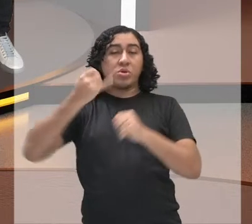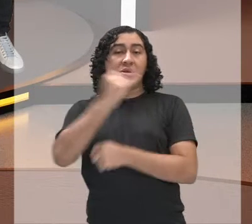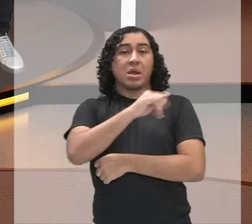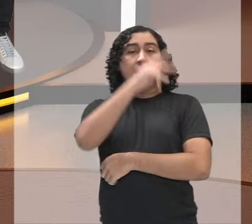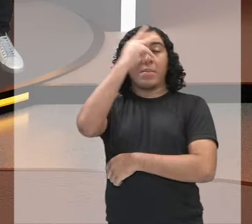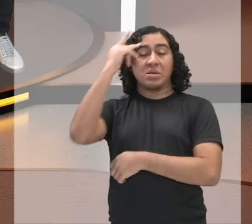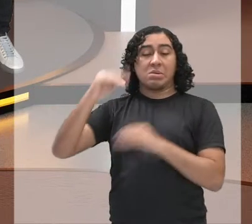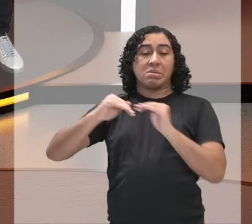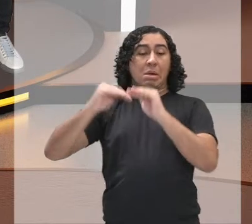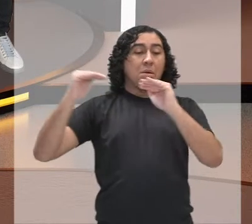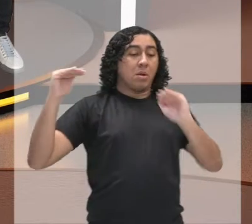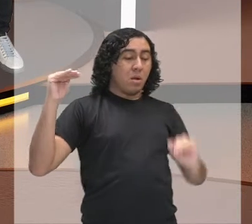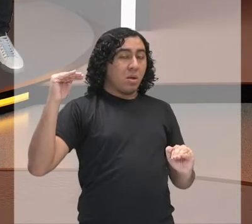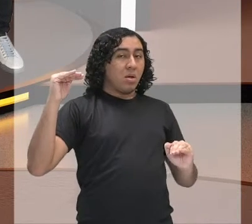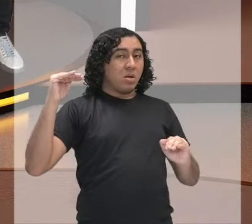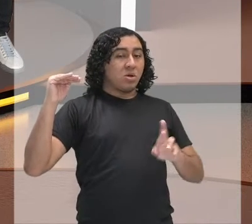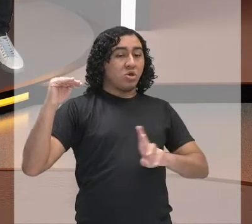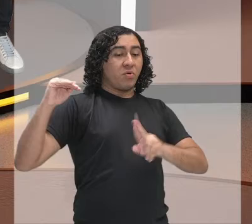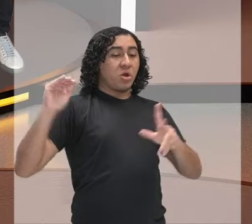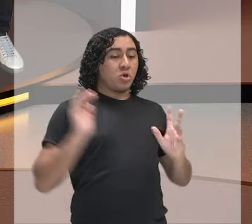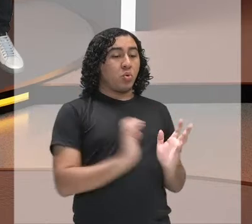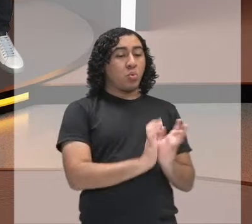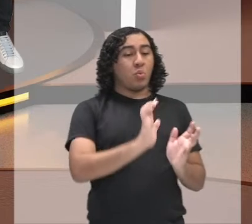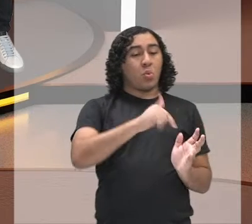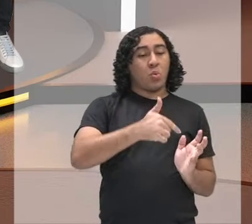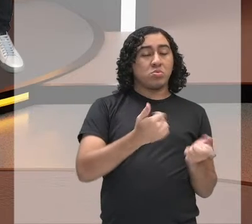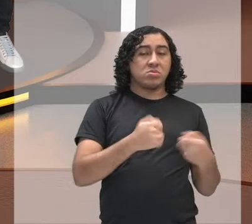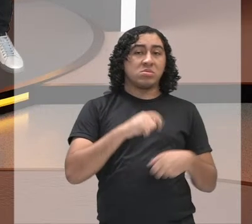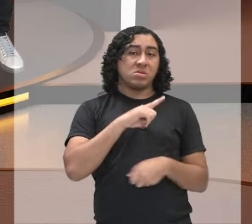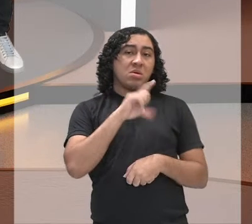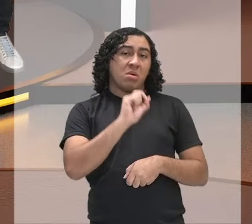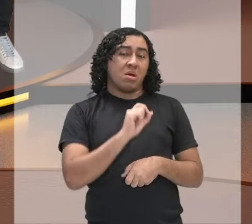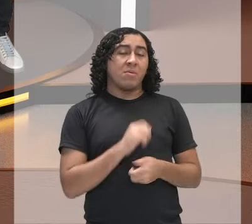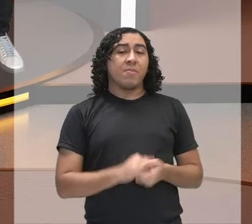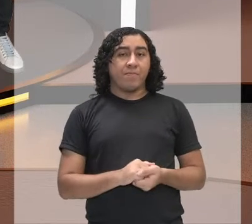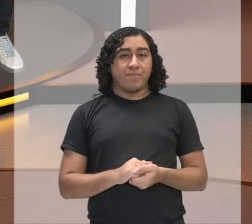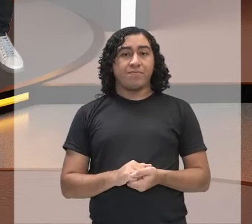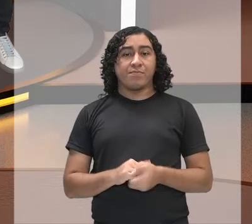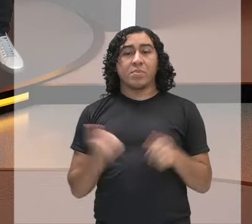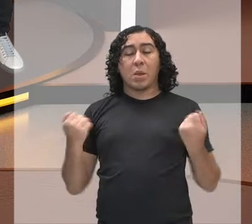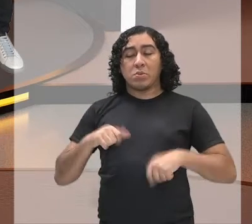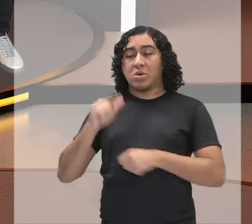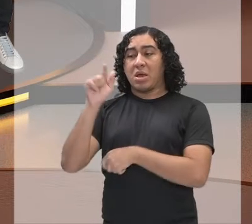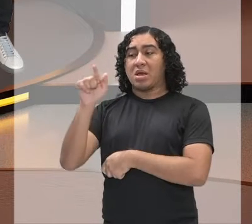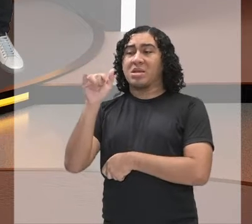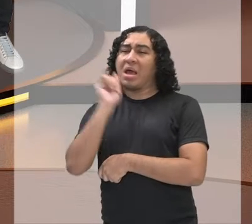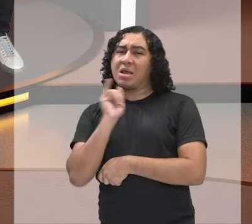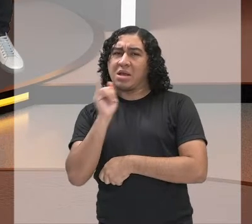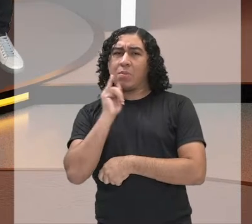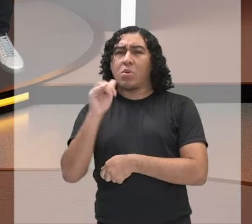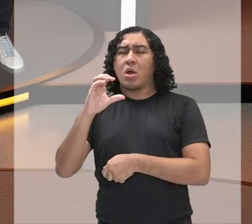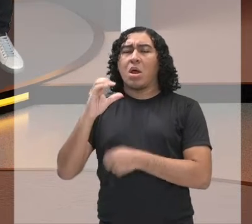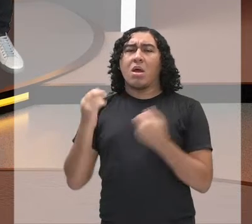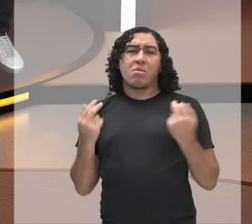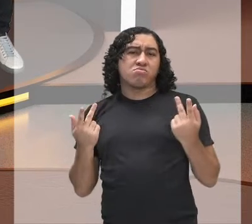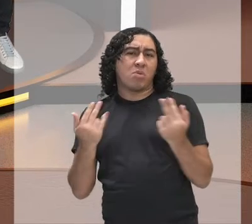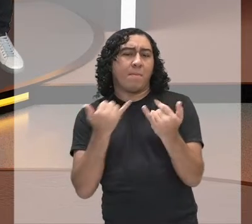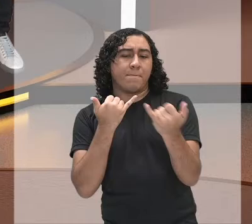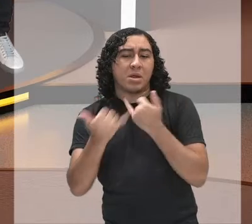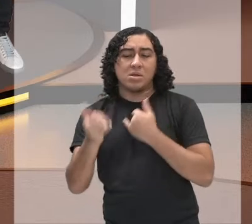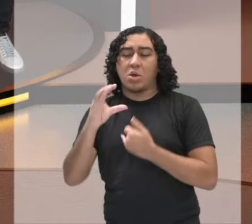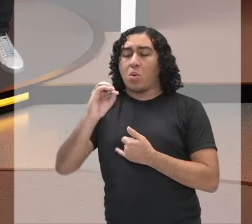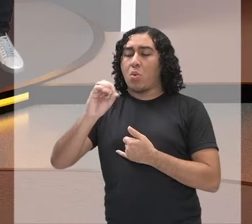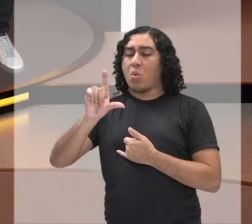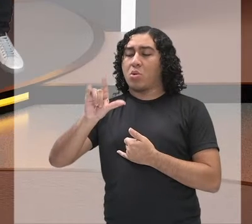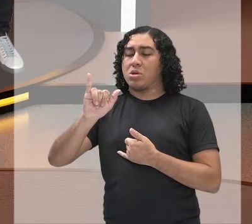não estão na aristocracia, nós podíamos falar até mais do que aristocracia, podíamos dizer que é uma oligarquia, né, que comanda